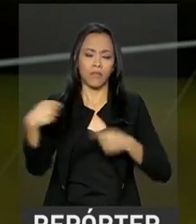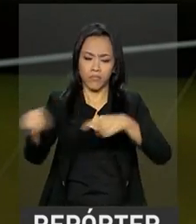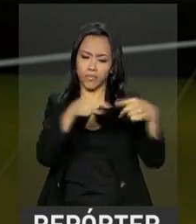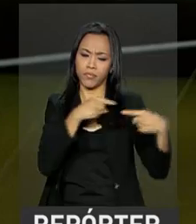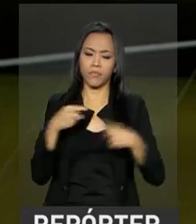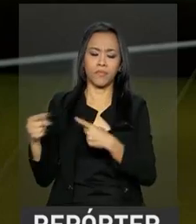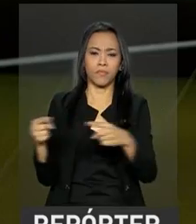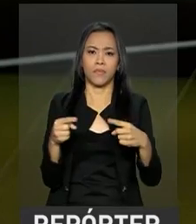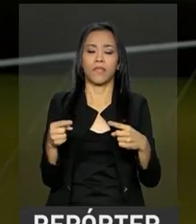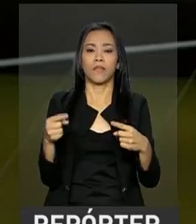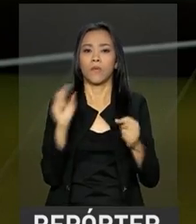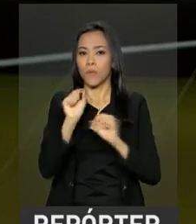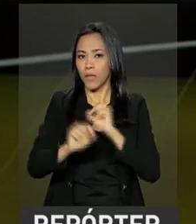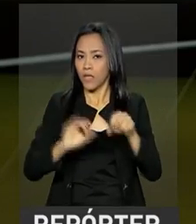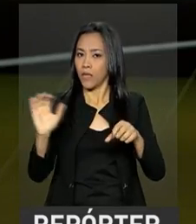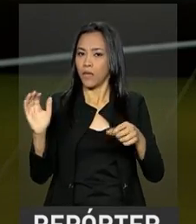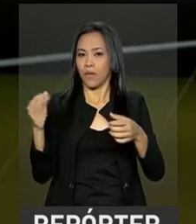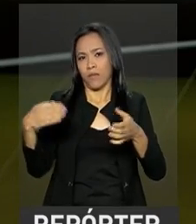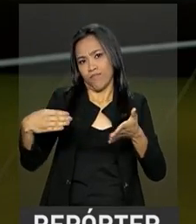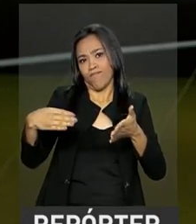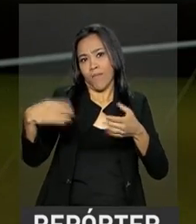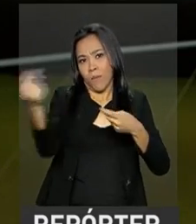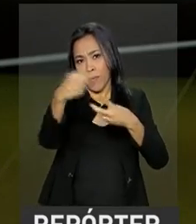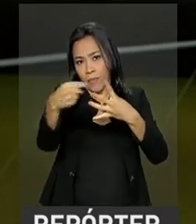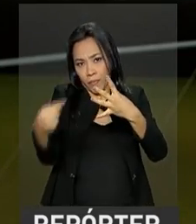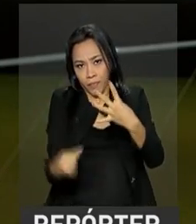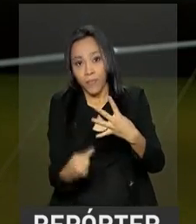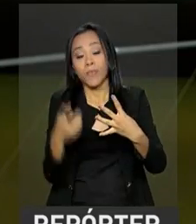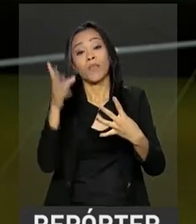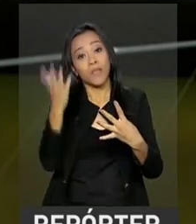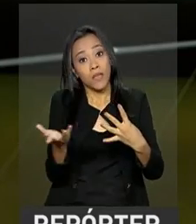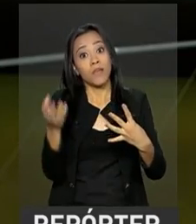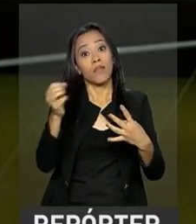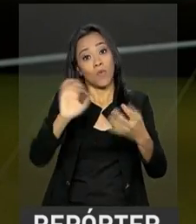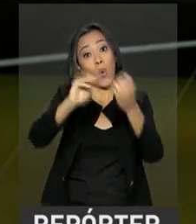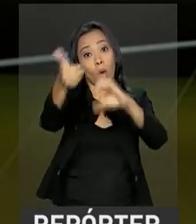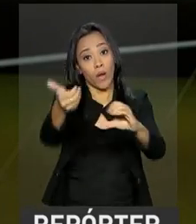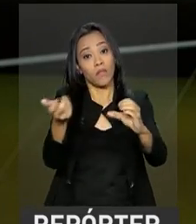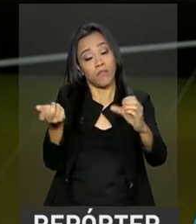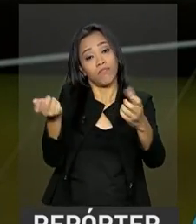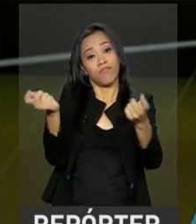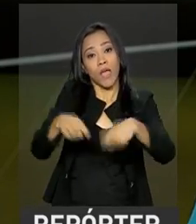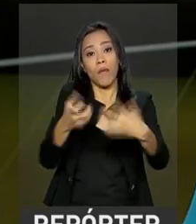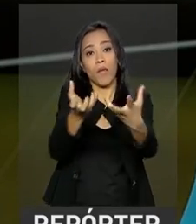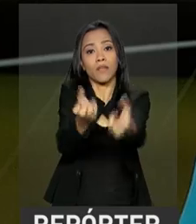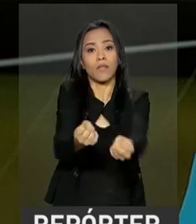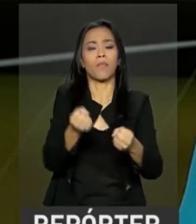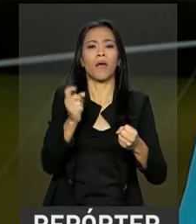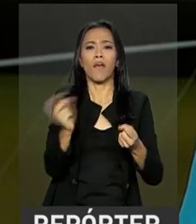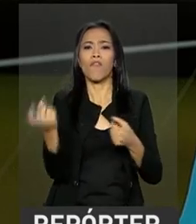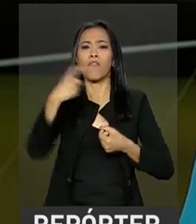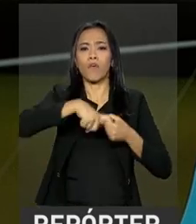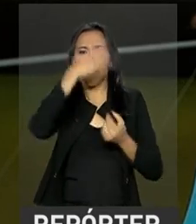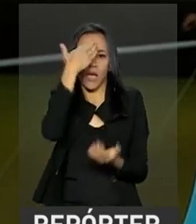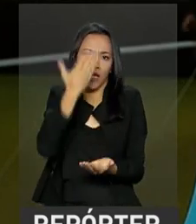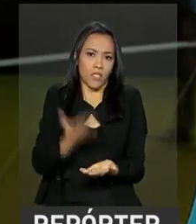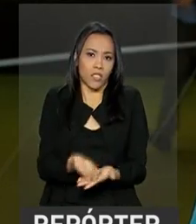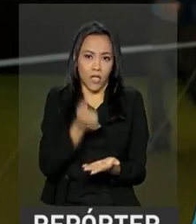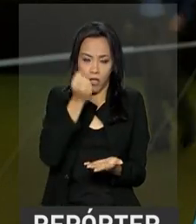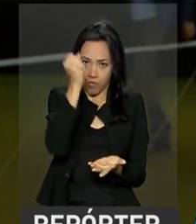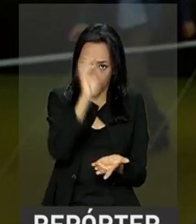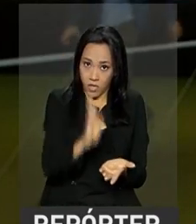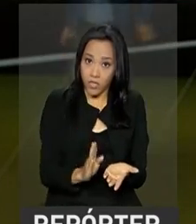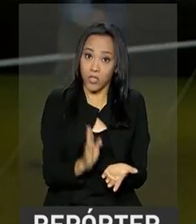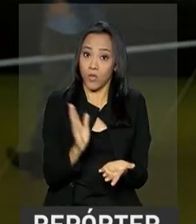medidas possíveis ações que o Congresso Nacional pode adotar para recuperar a credibilidade do Brasil no